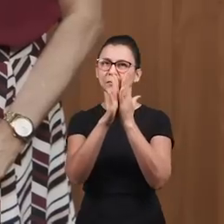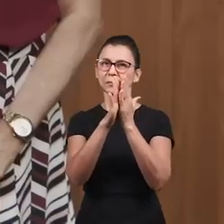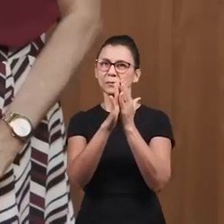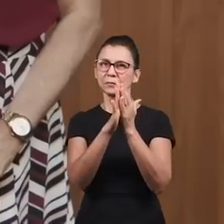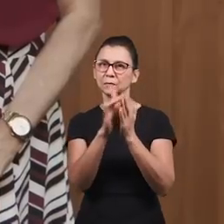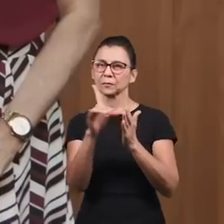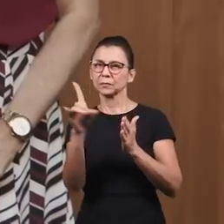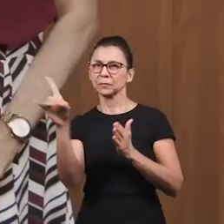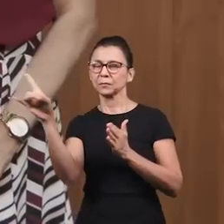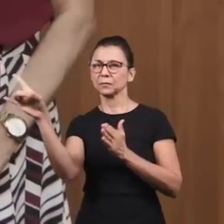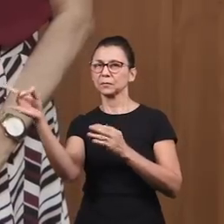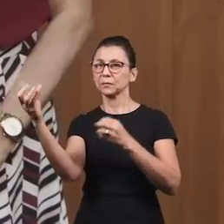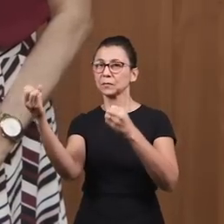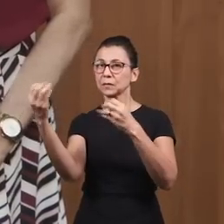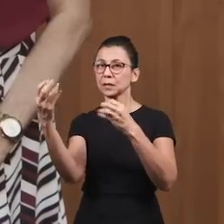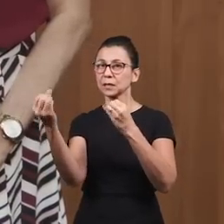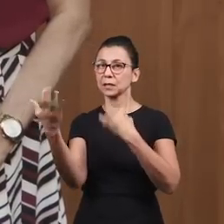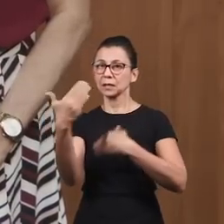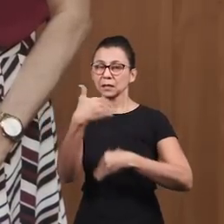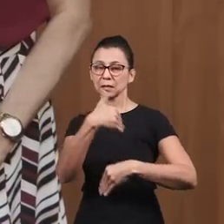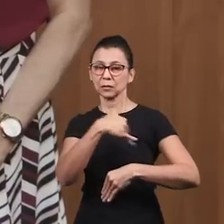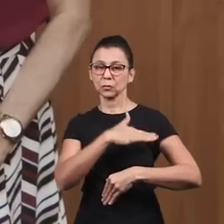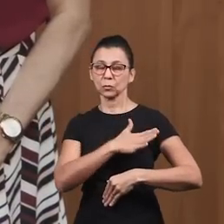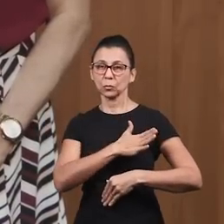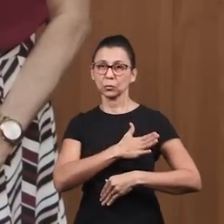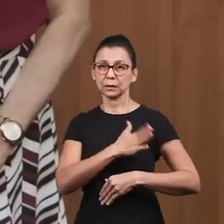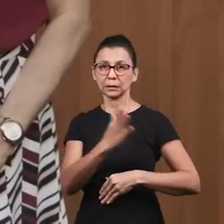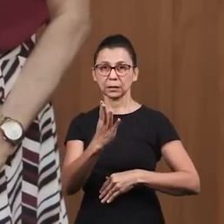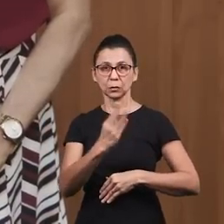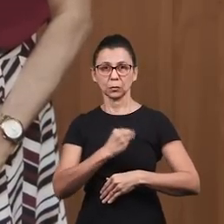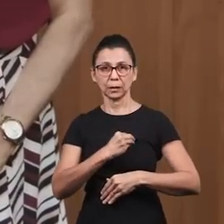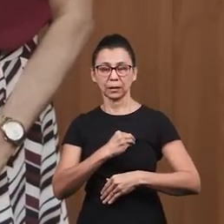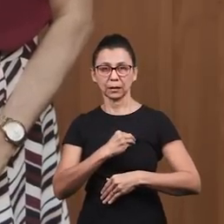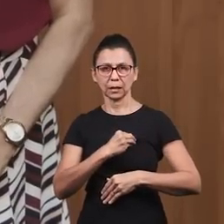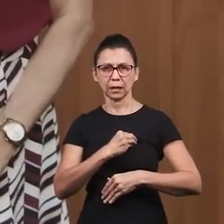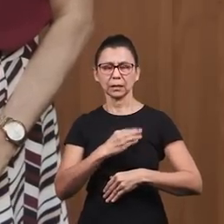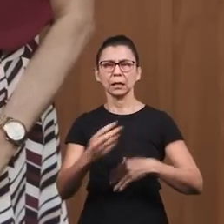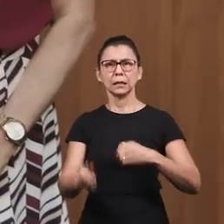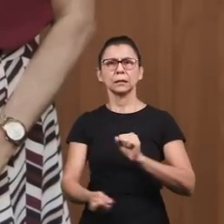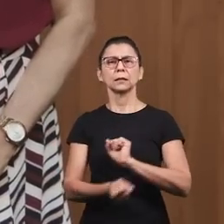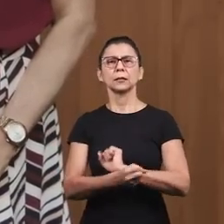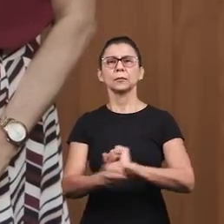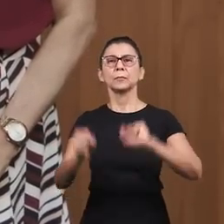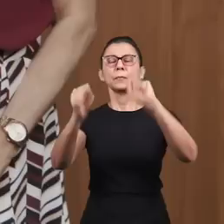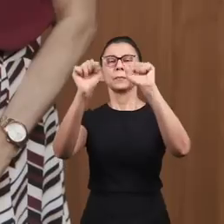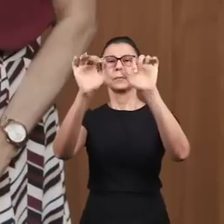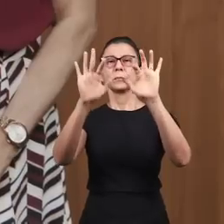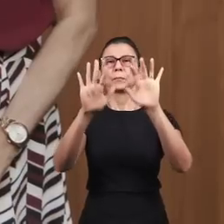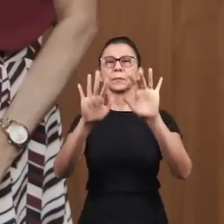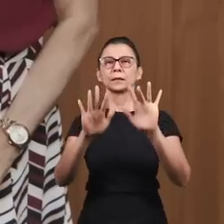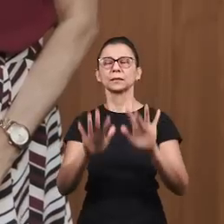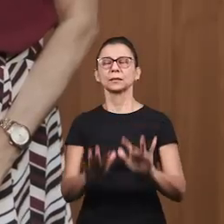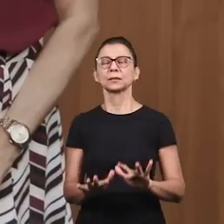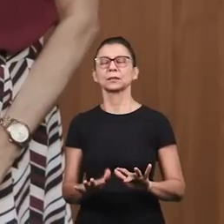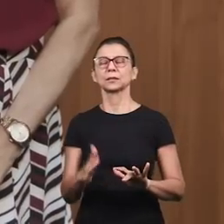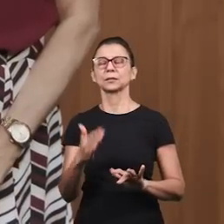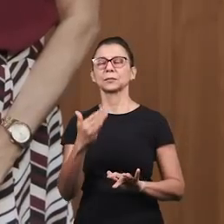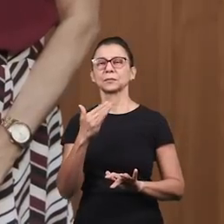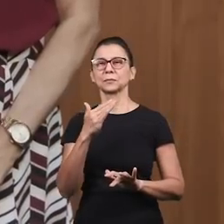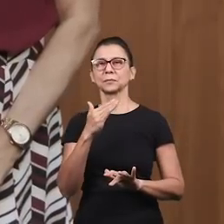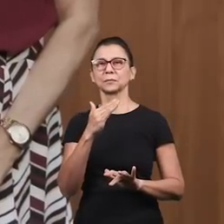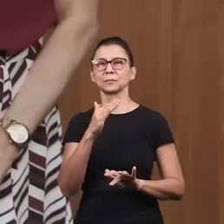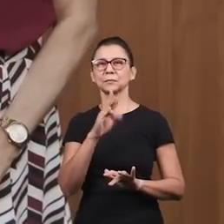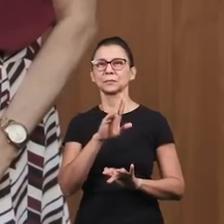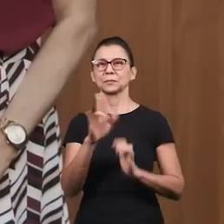Senhor, esteja guardada no coração das Tuas crianças. Liberta-nos, dá-nos a Tua bênção.